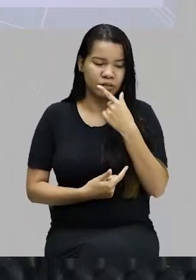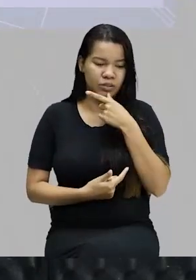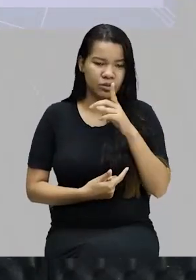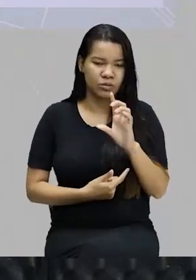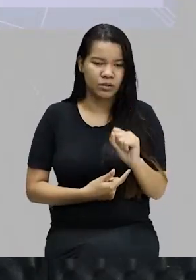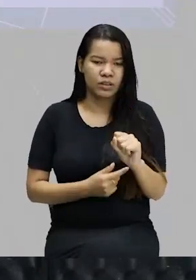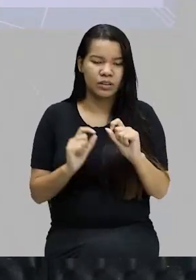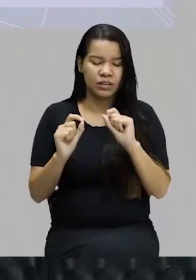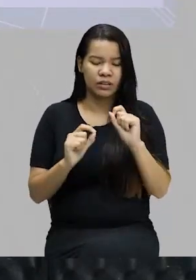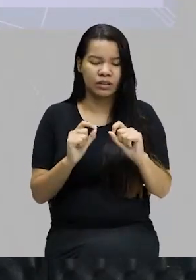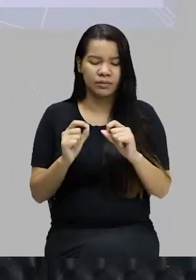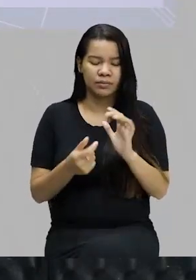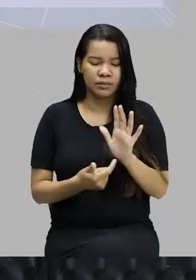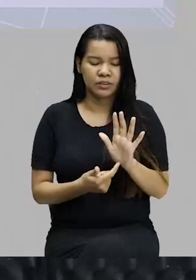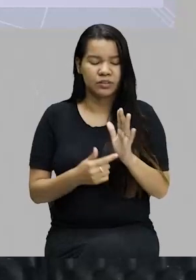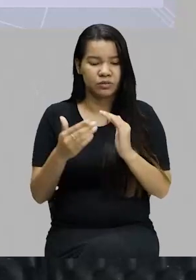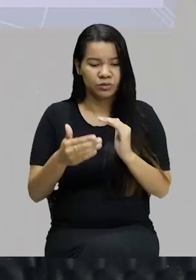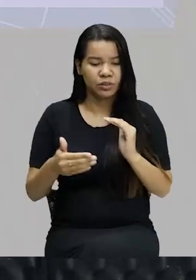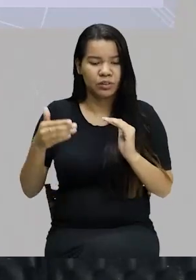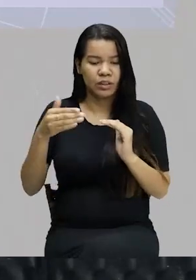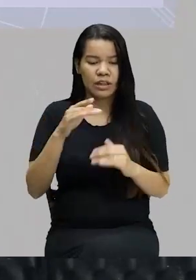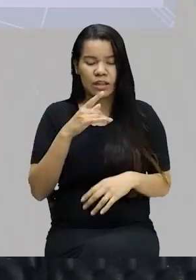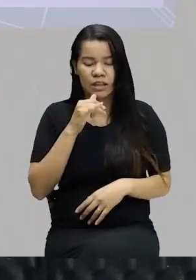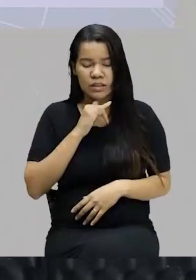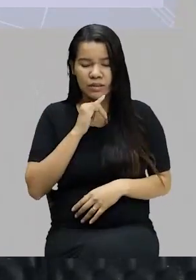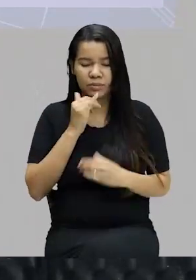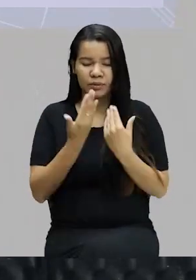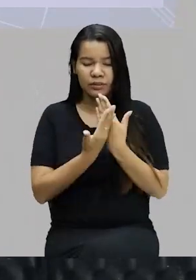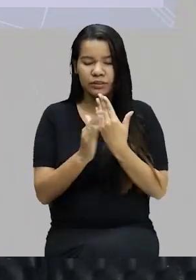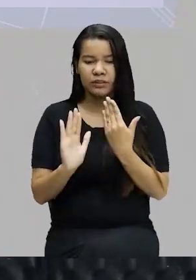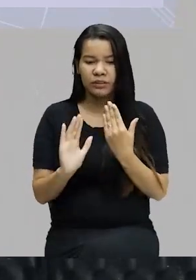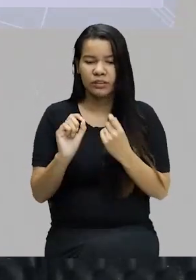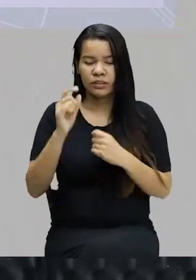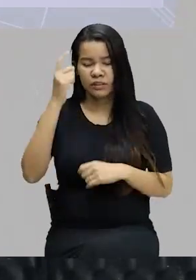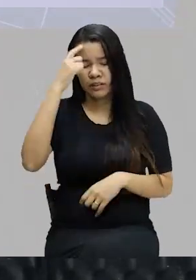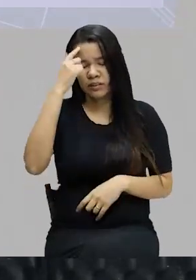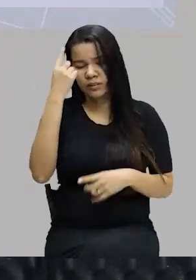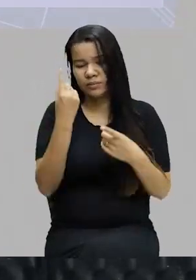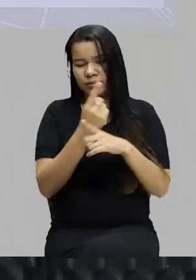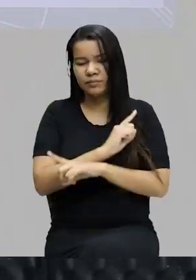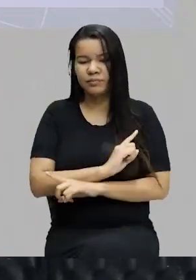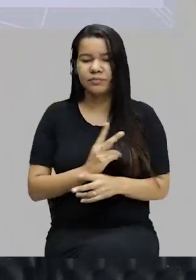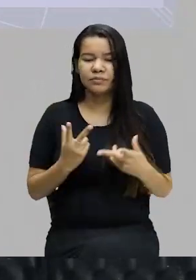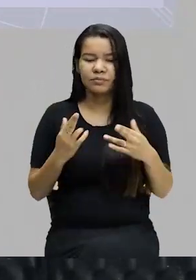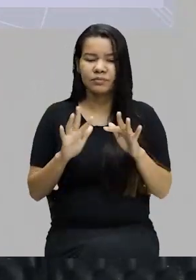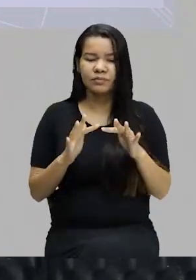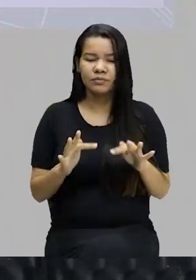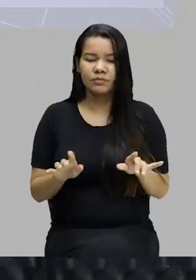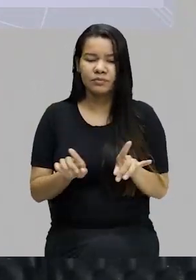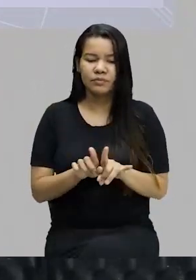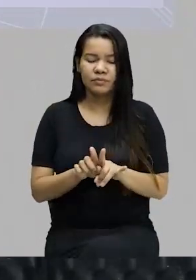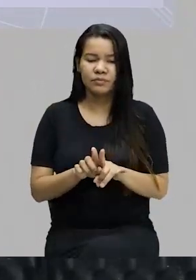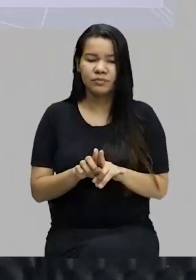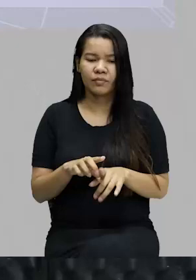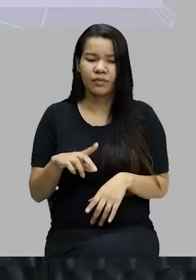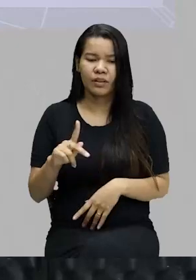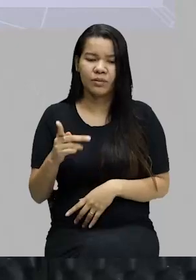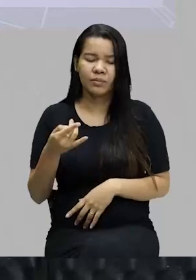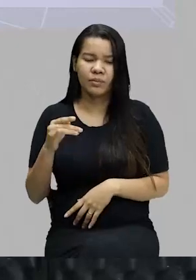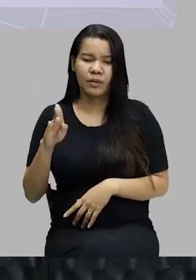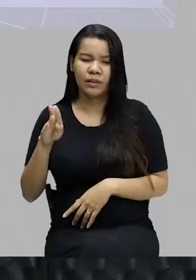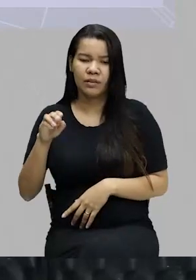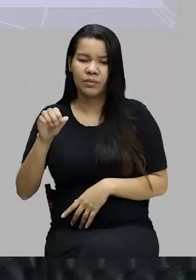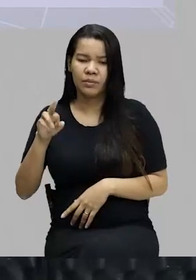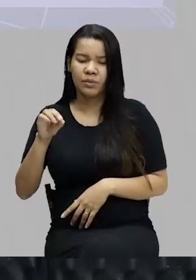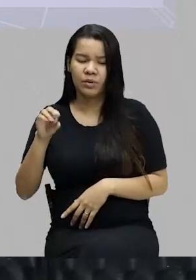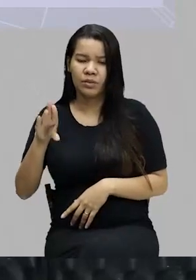por exemplo, a antítese, que são ideias opostas na mesma frase. A hipérbole, que é o exagero intencional. Esse